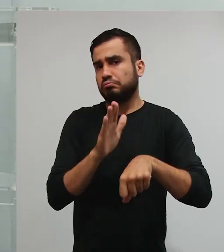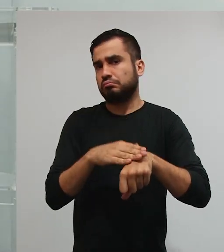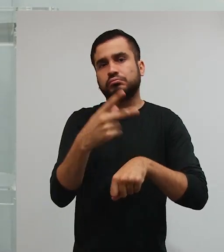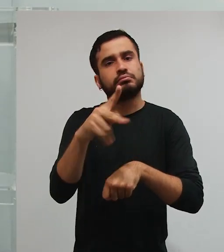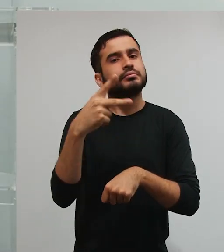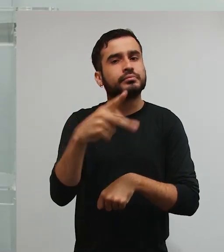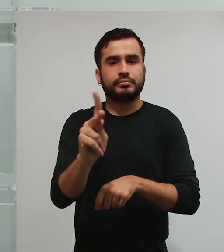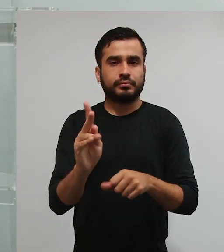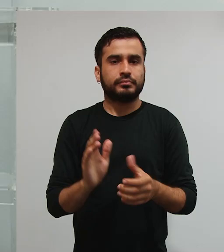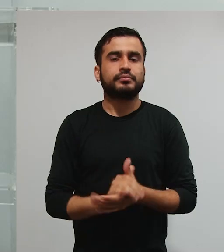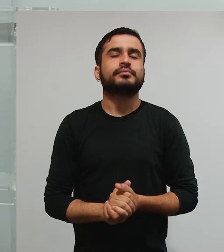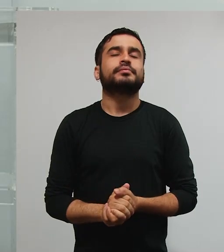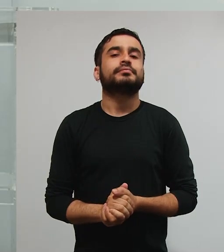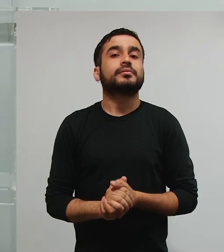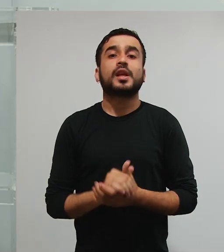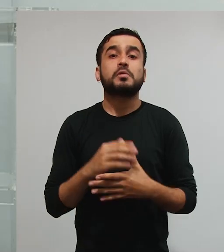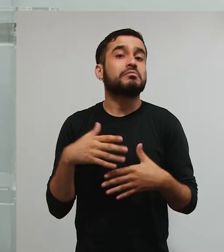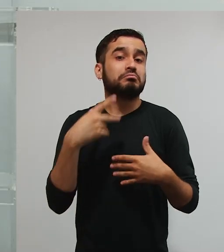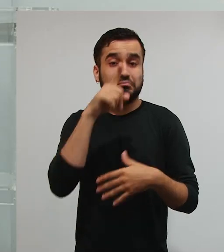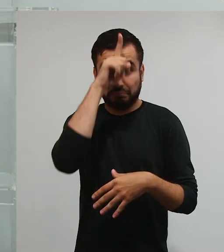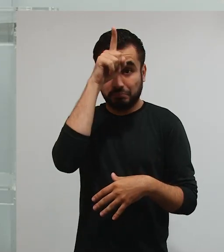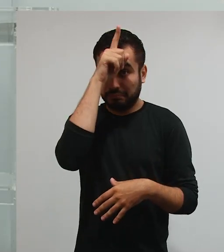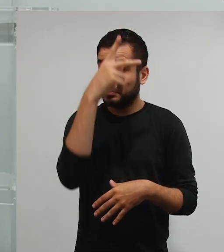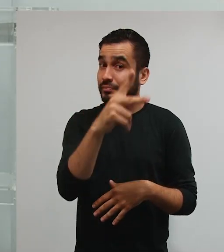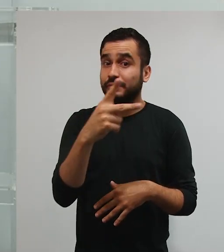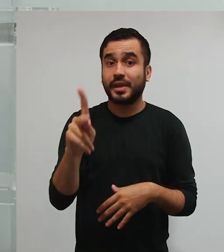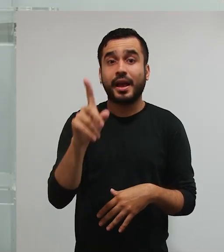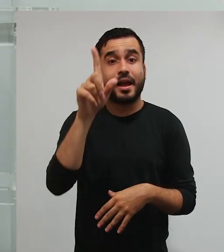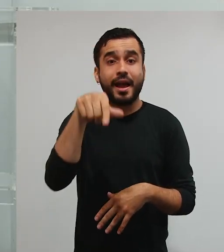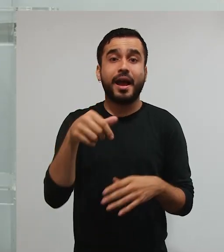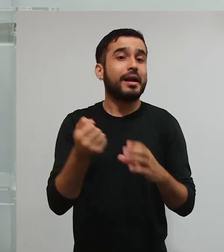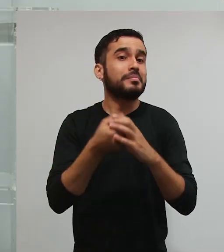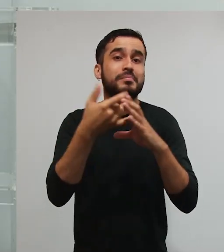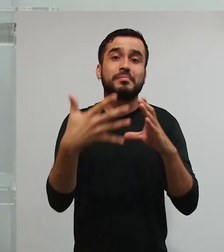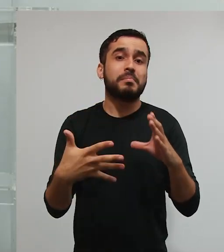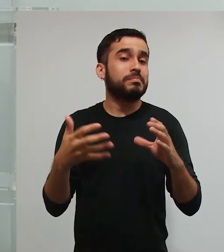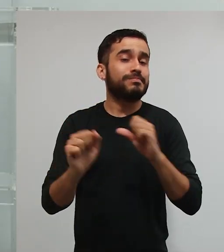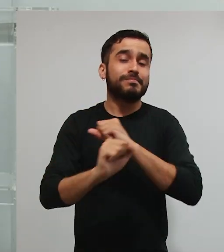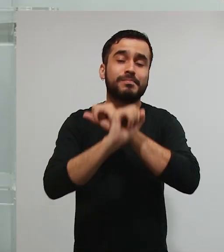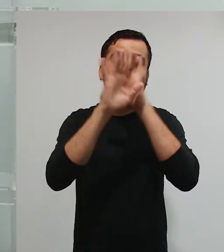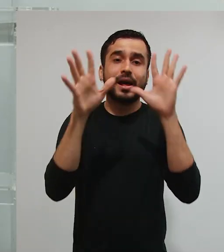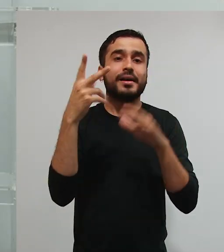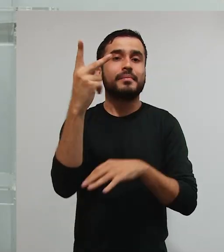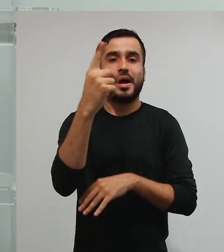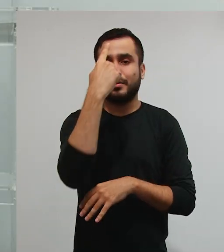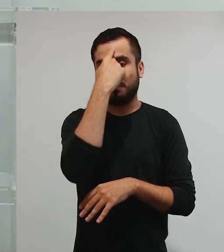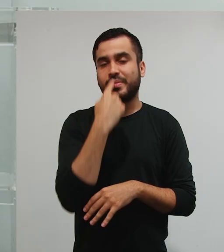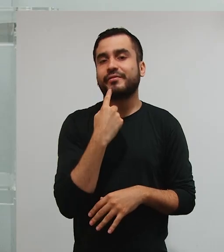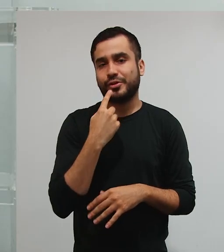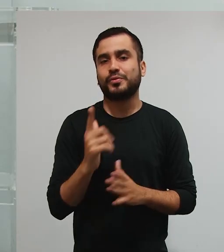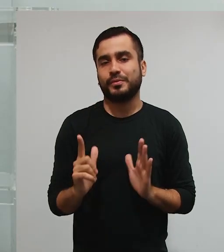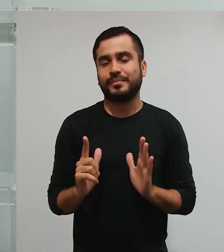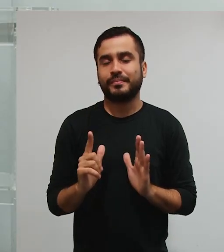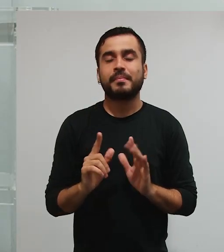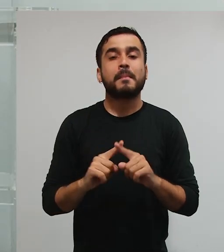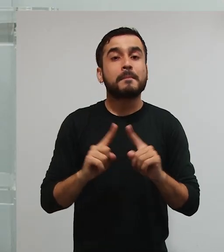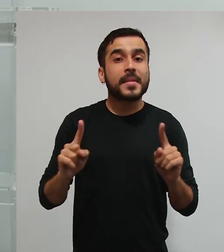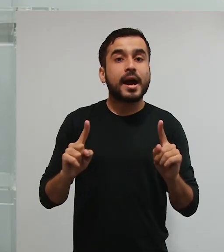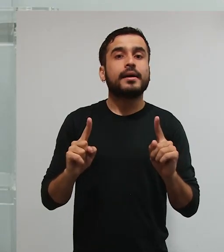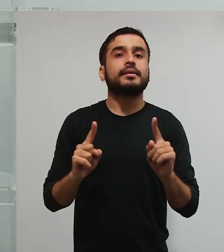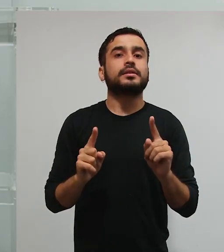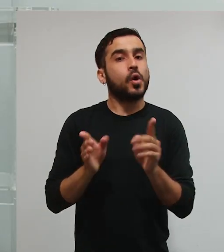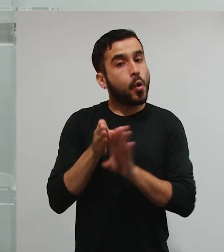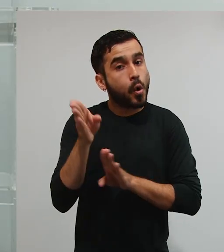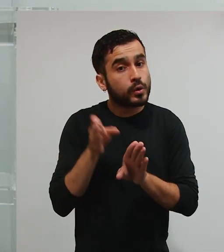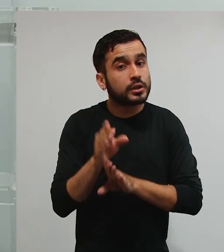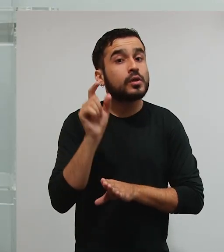está a criatividade do pedagogo. O que é a criatividade do pedagogo? É o elemento brilhante da sua personalidade. Mas a